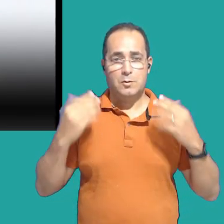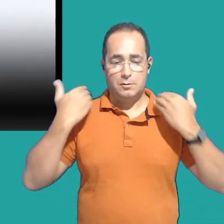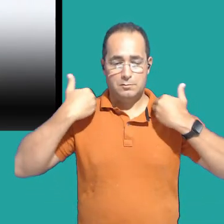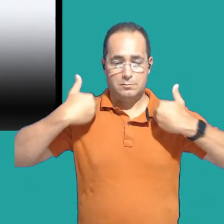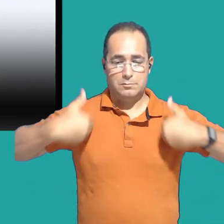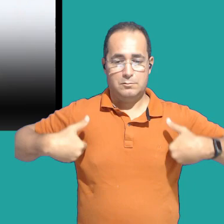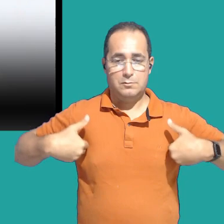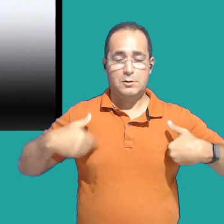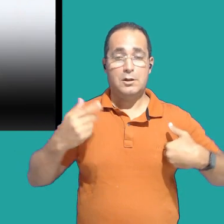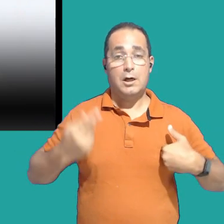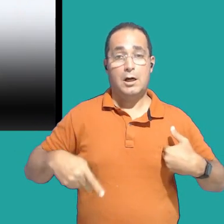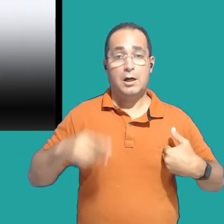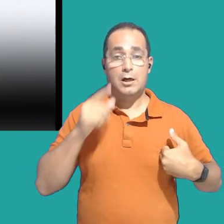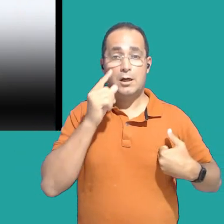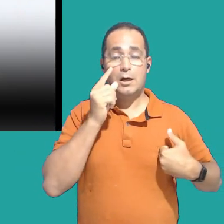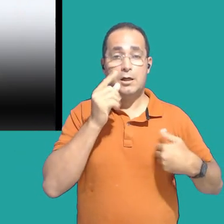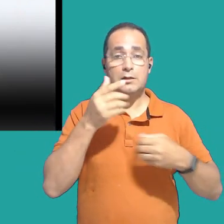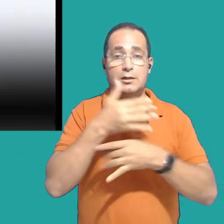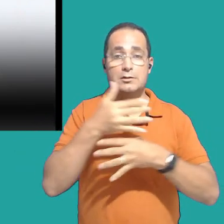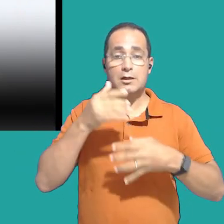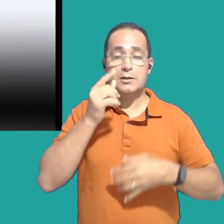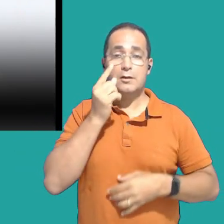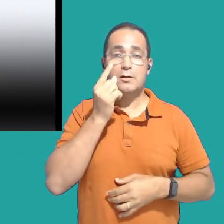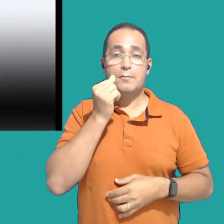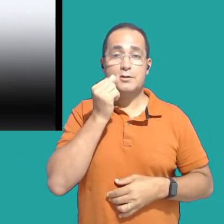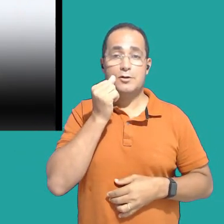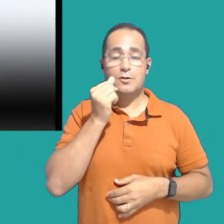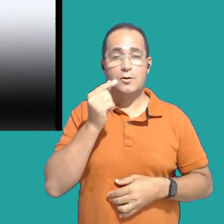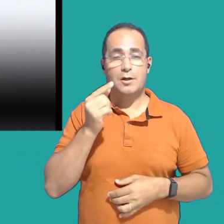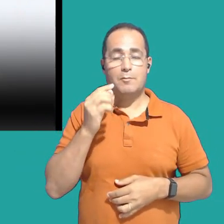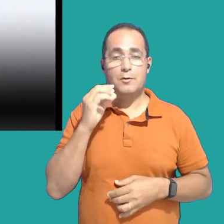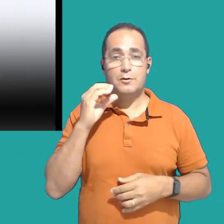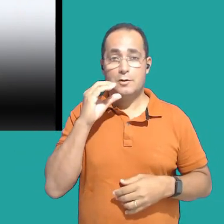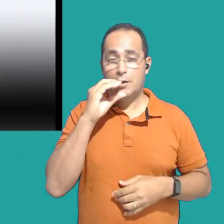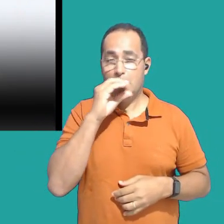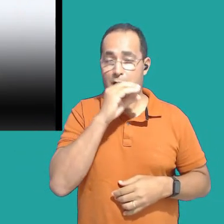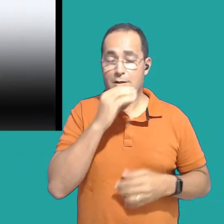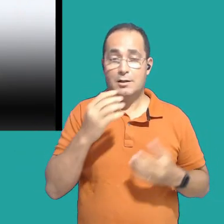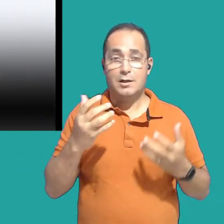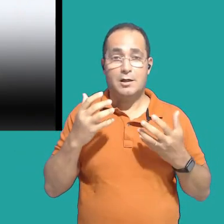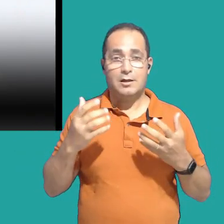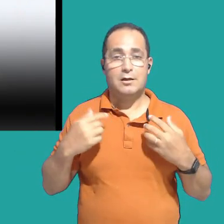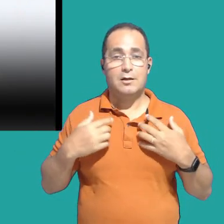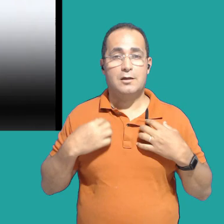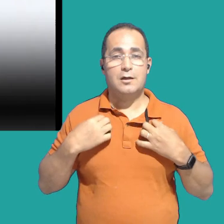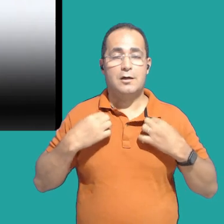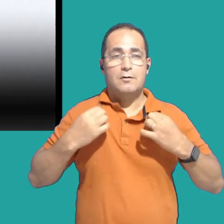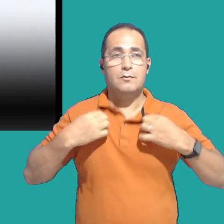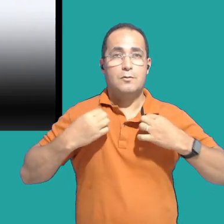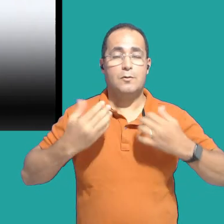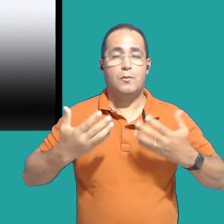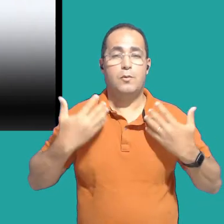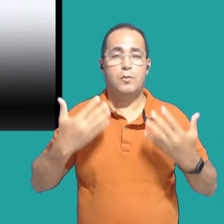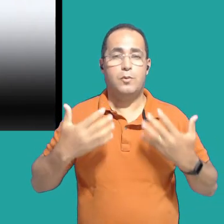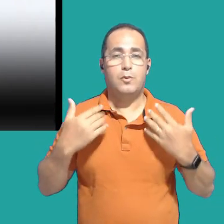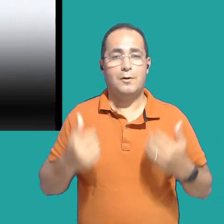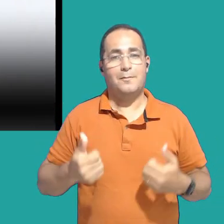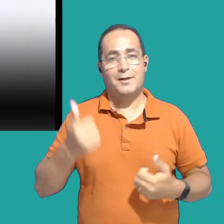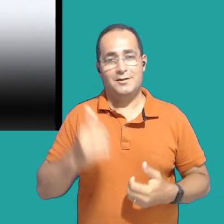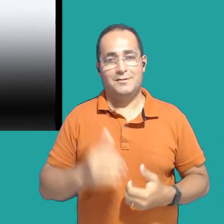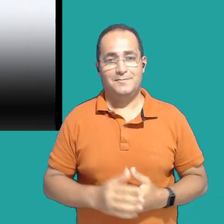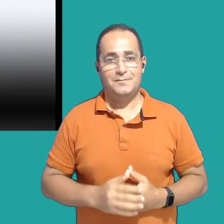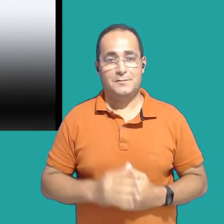modelo nadador, tá? Aqui em Maceió é muito sol, tá muito quente e a gente só quer ficar mais